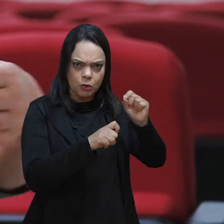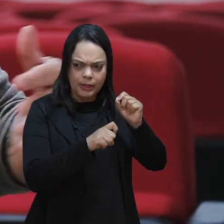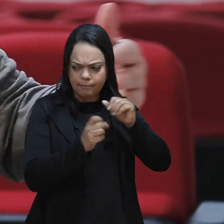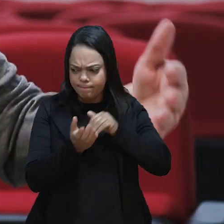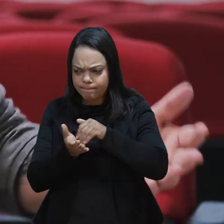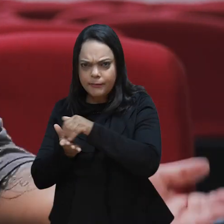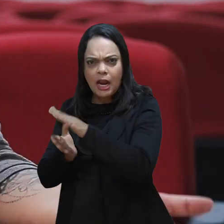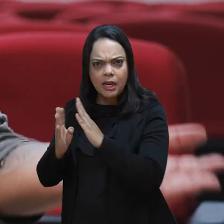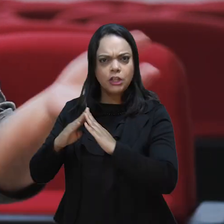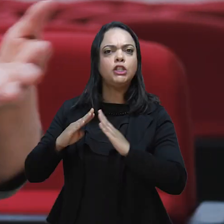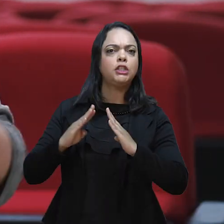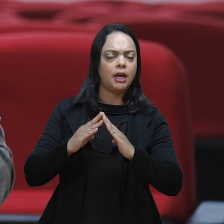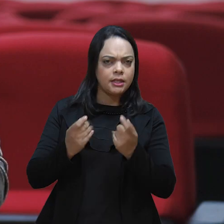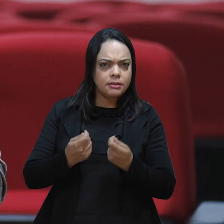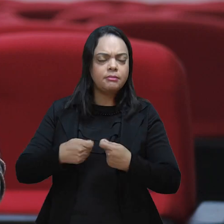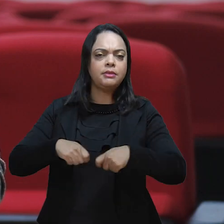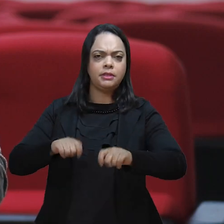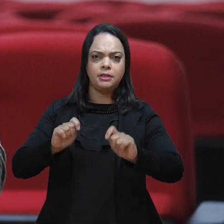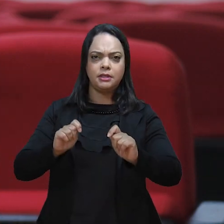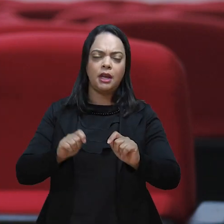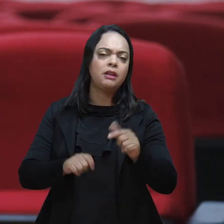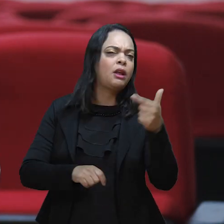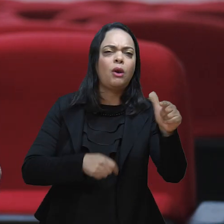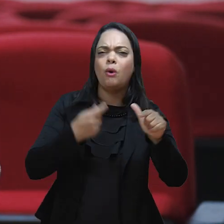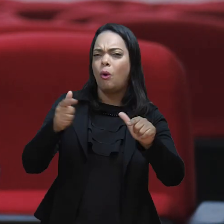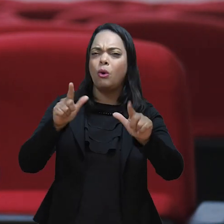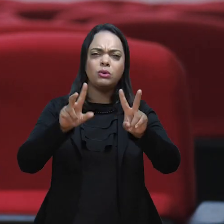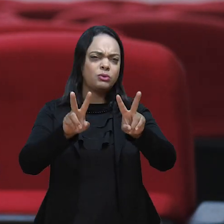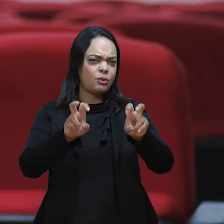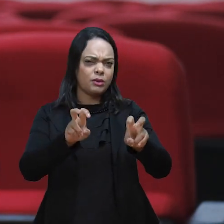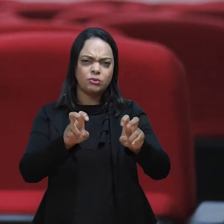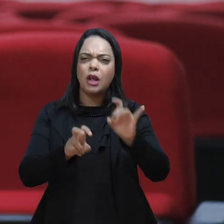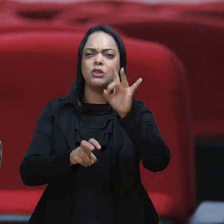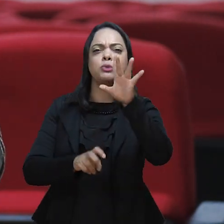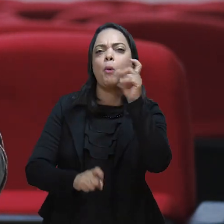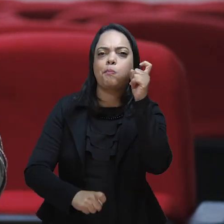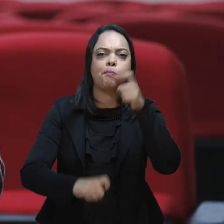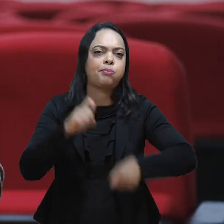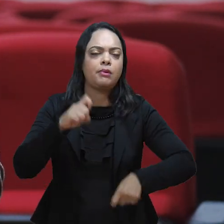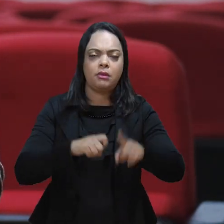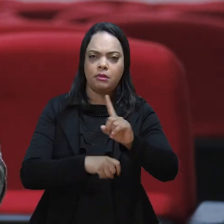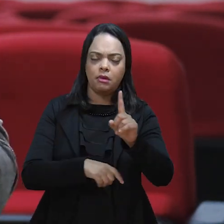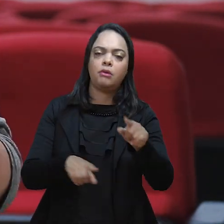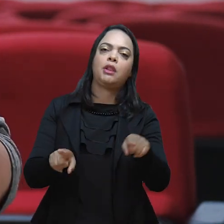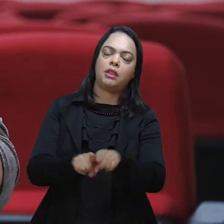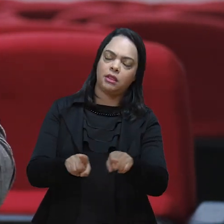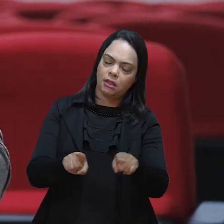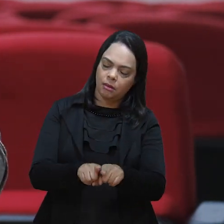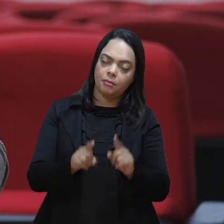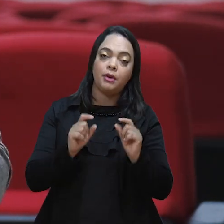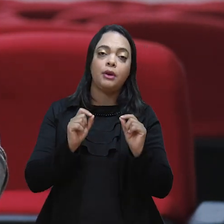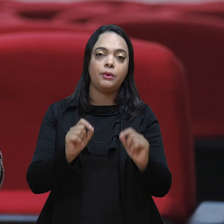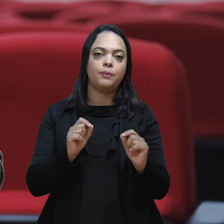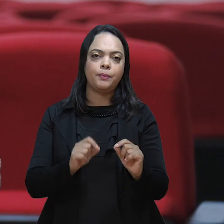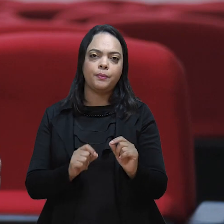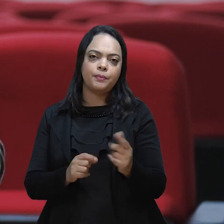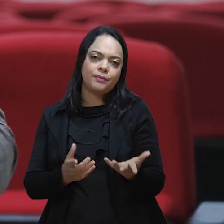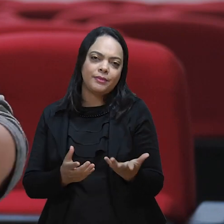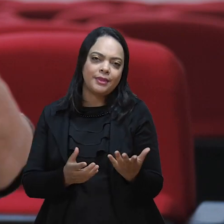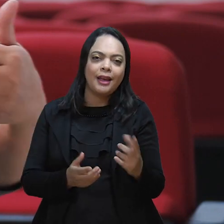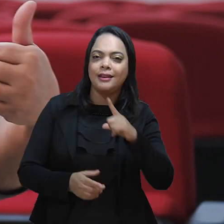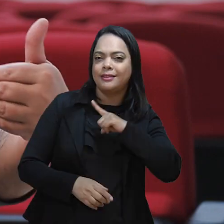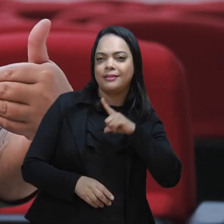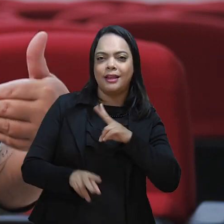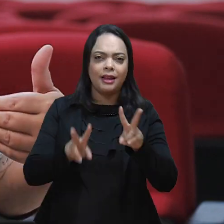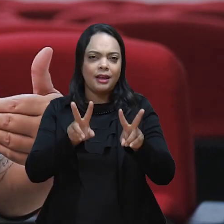tem outras questões que não são exclusivamente só as referentes ao estupro. E por outro lado também acabam surgindo questões que são